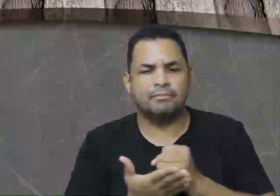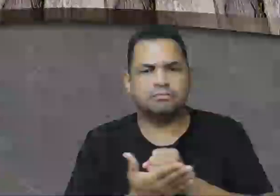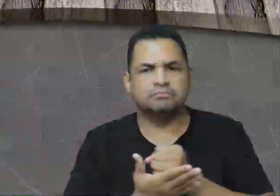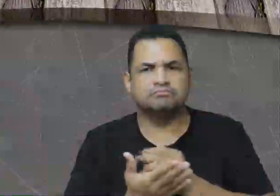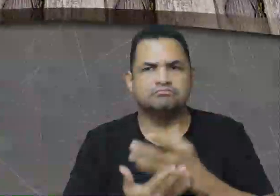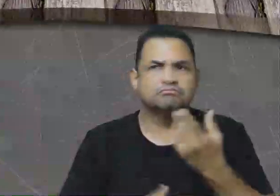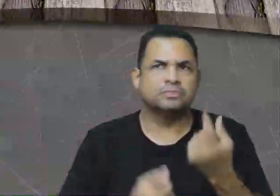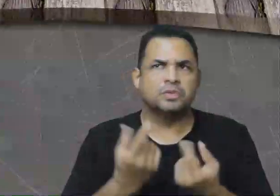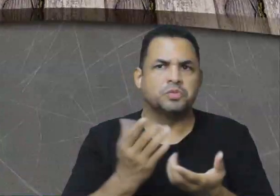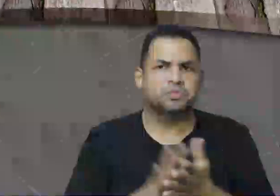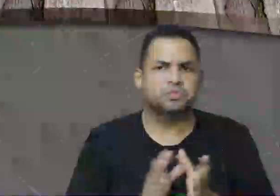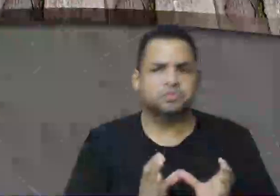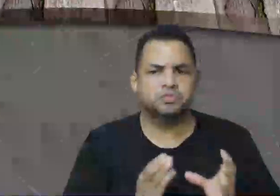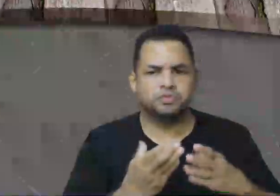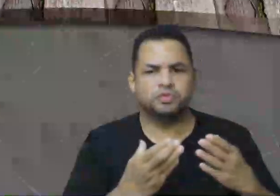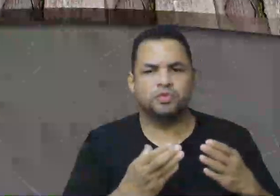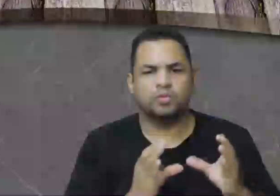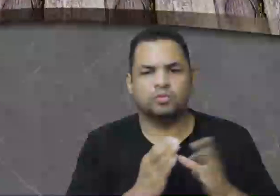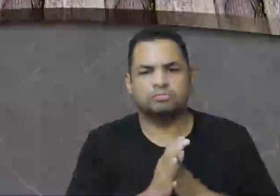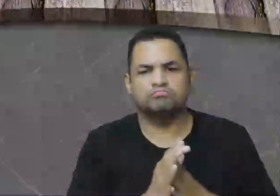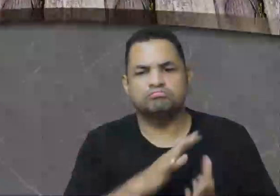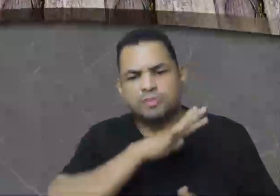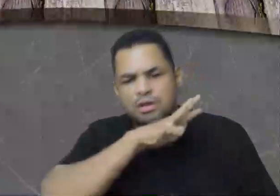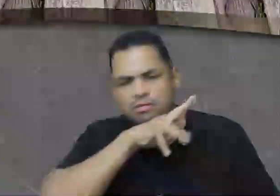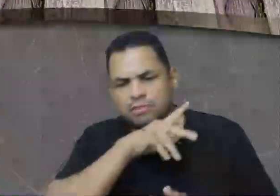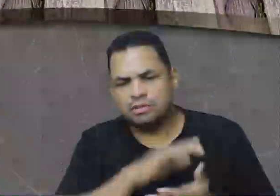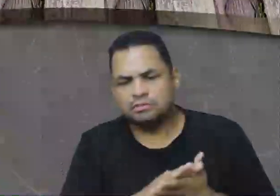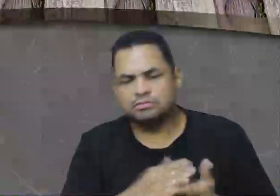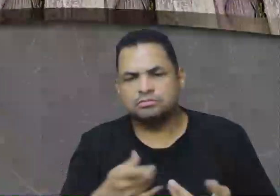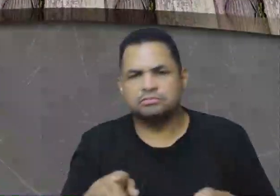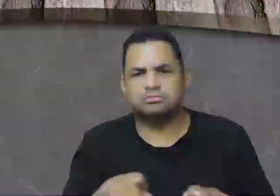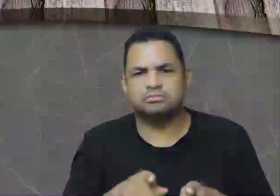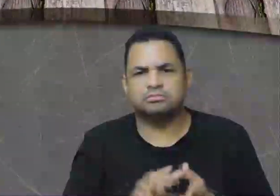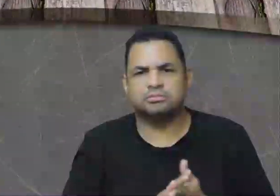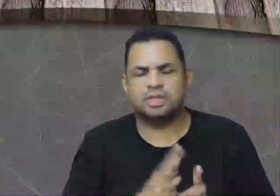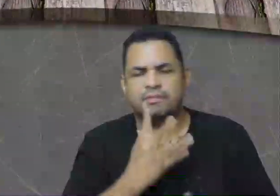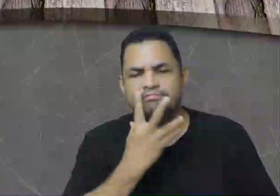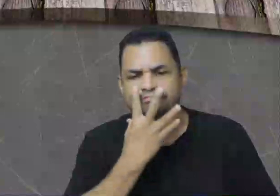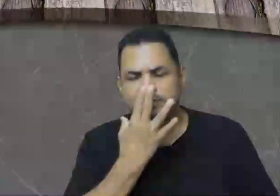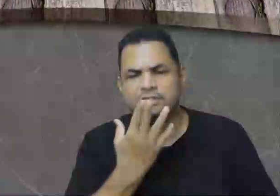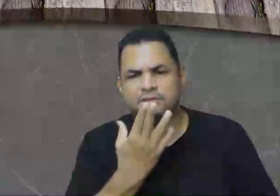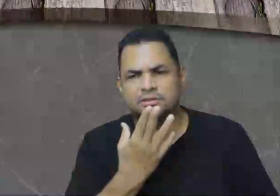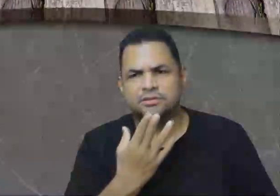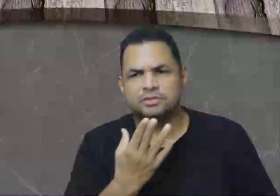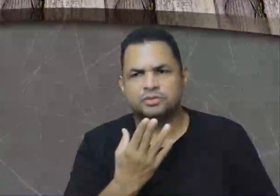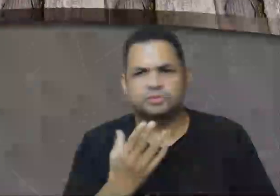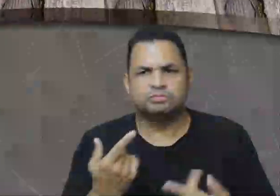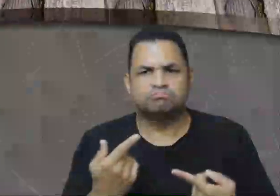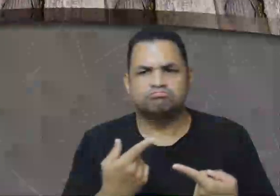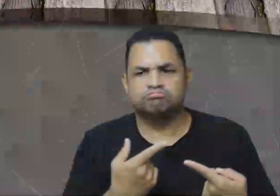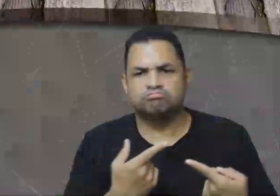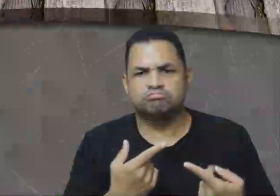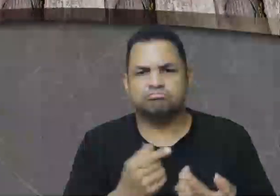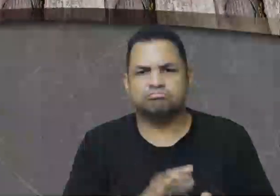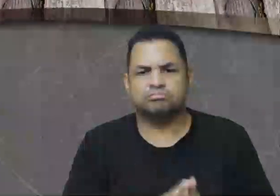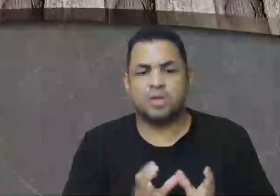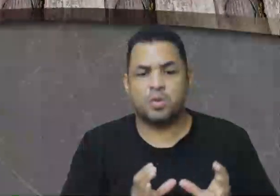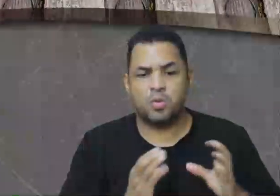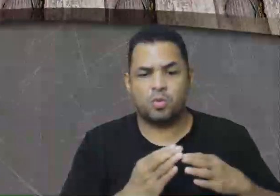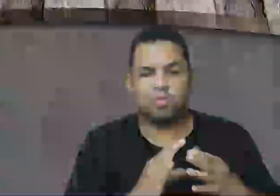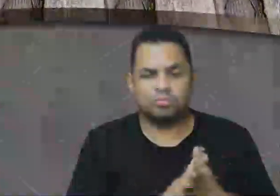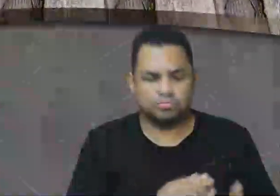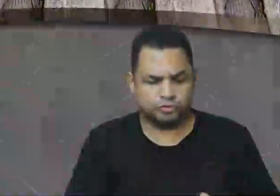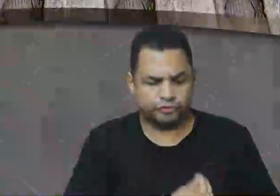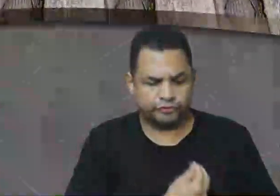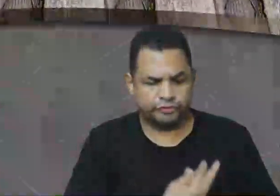alguns grupos de animais. Como assim, professor, básico? Ele é bem parecido, tá bom? Em alguns grupos de animais, de seres